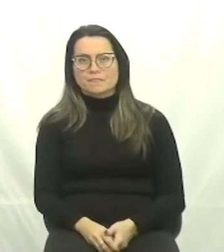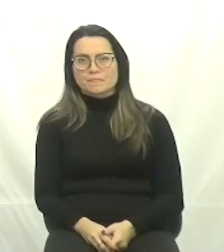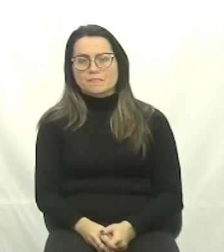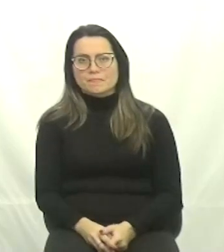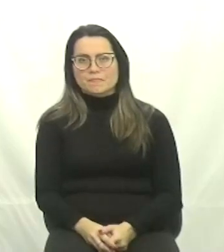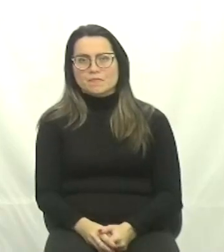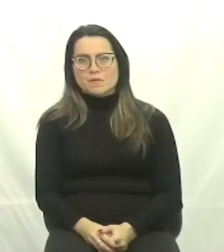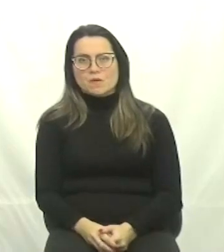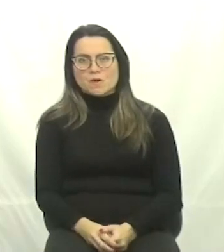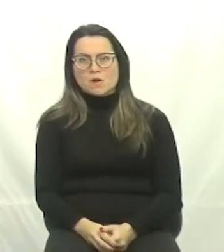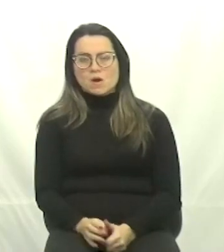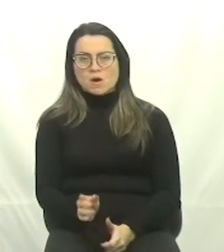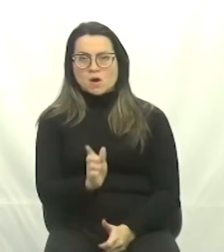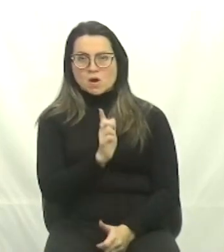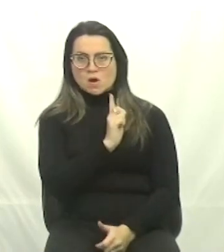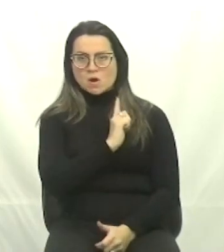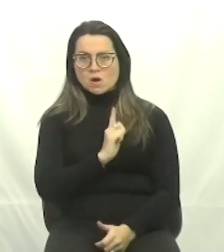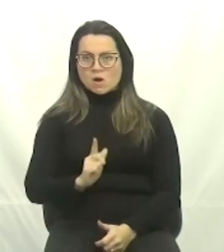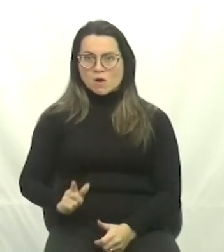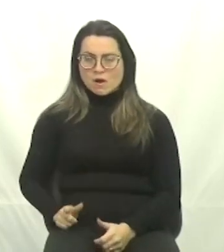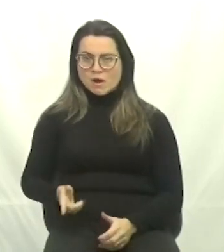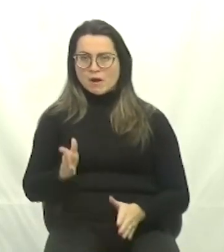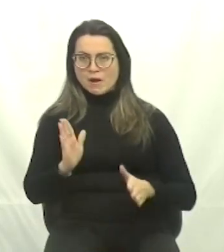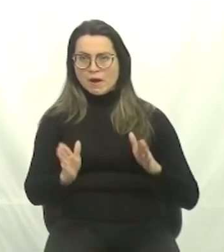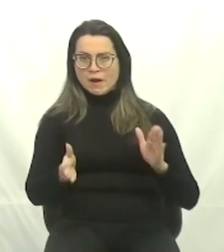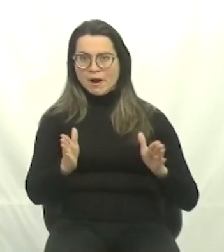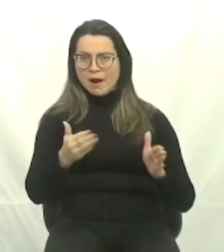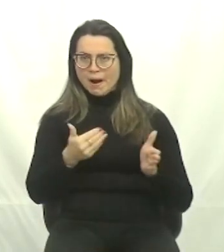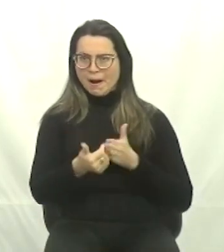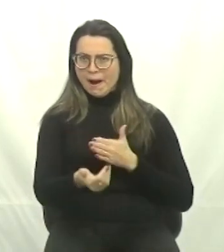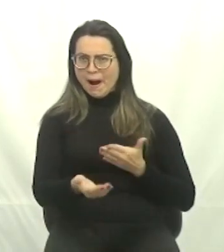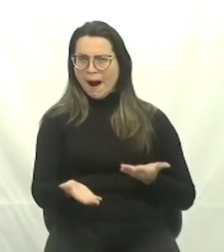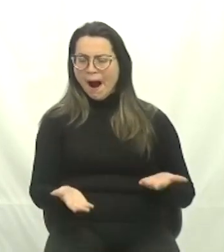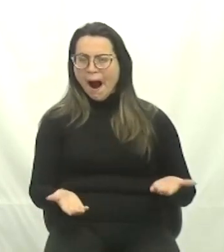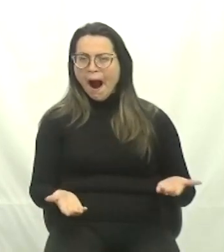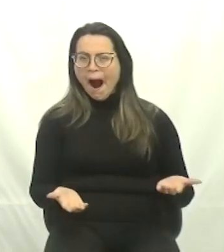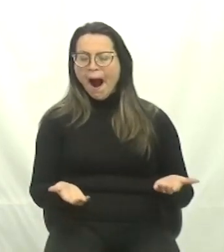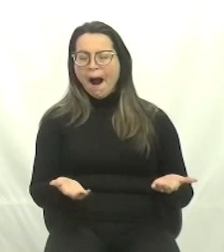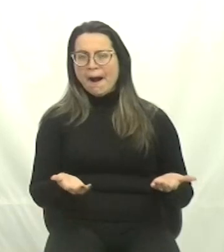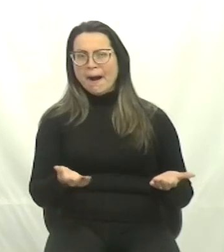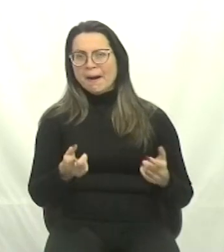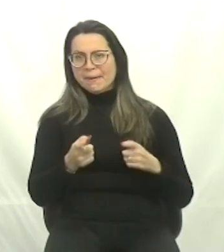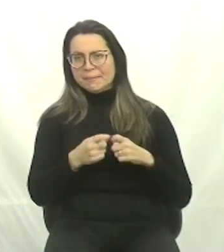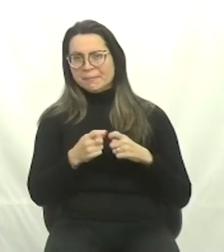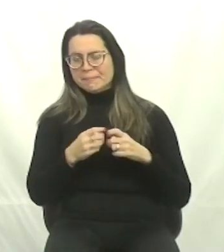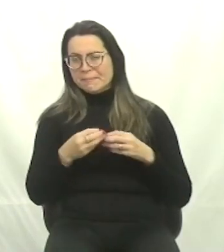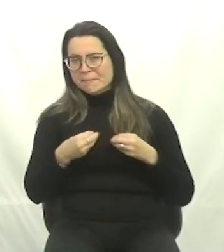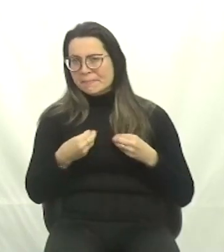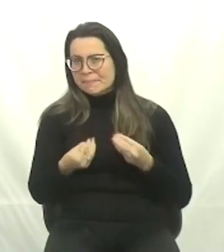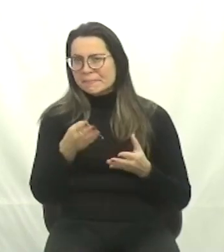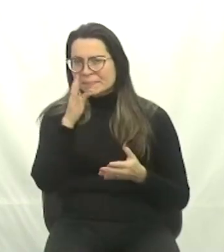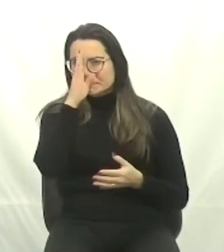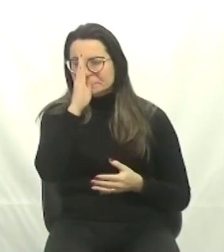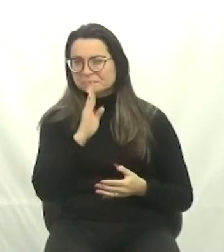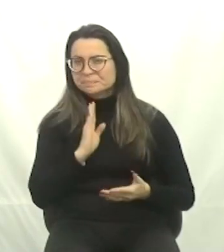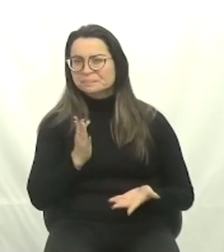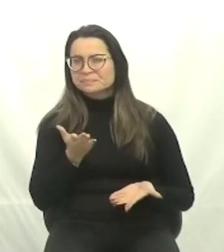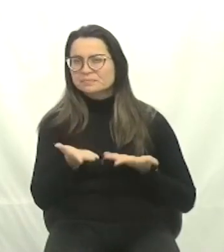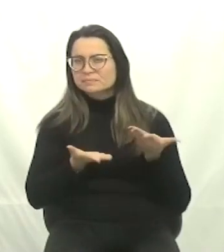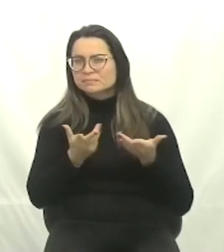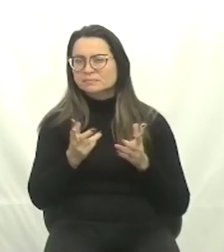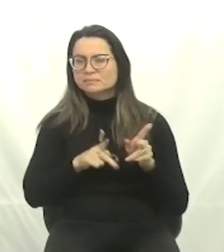O nosso governo perde o prazo para trazer médicos gratuitos para atender a nossa população. Isso me dá